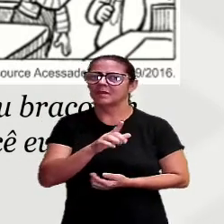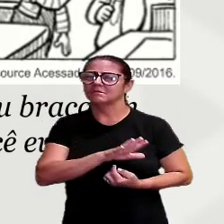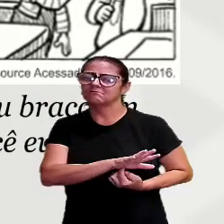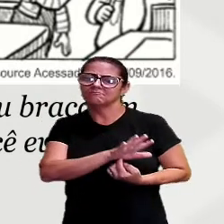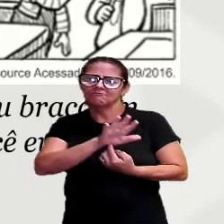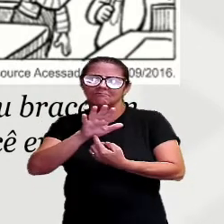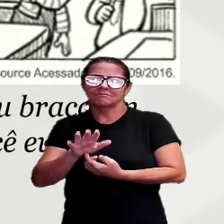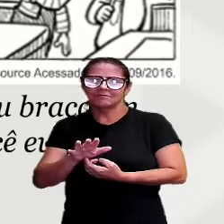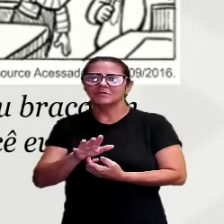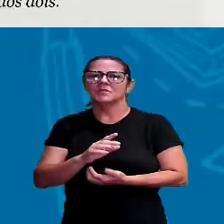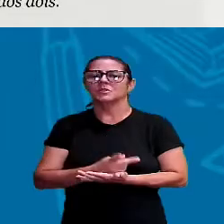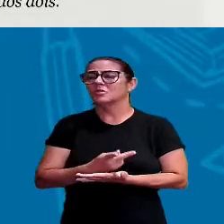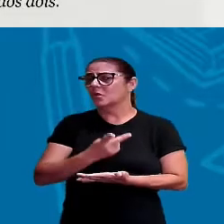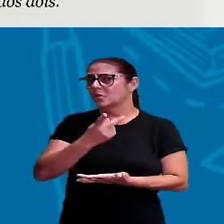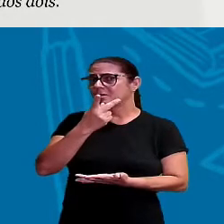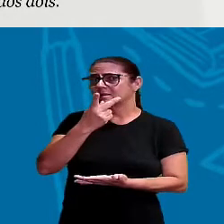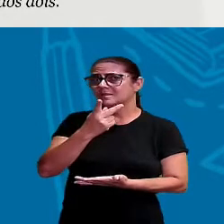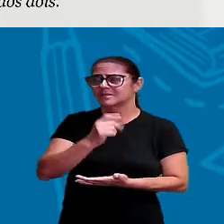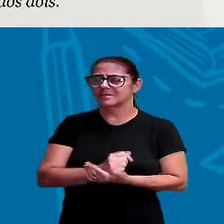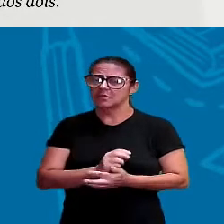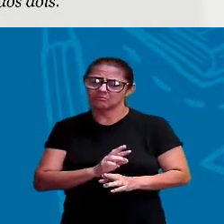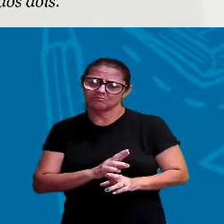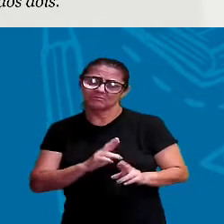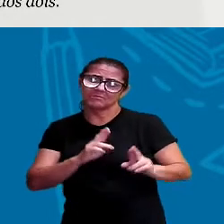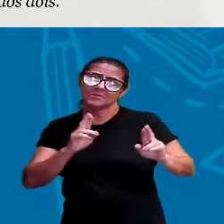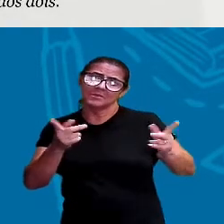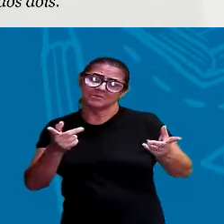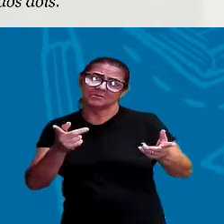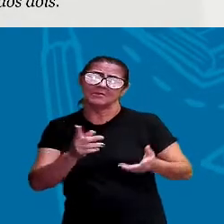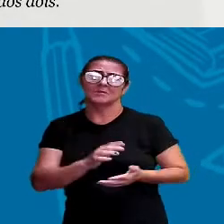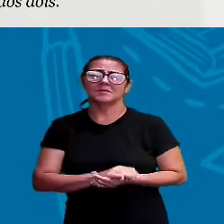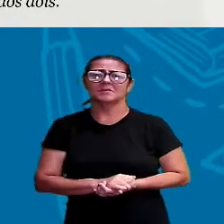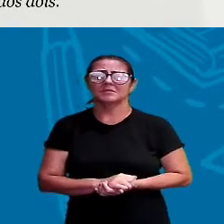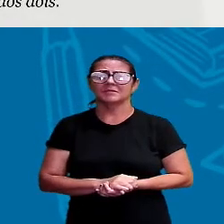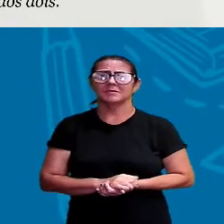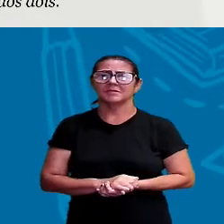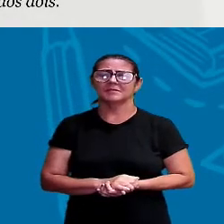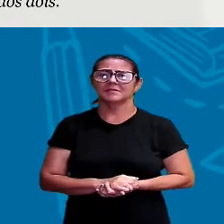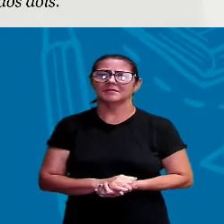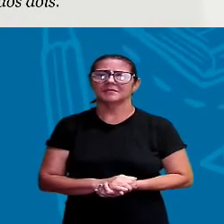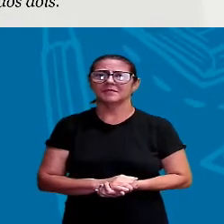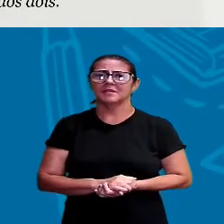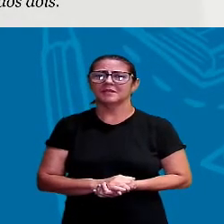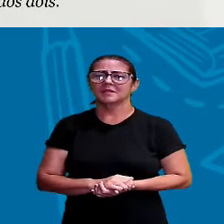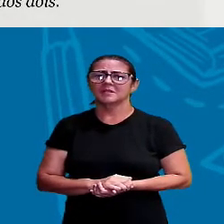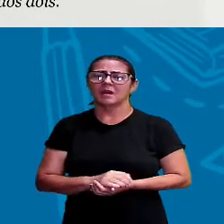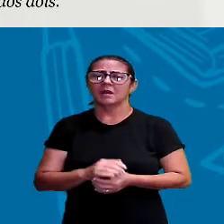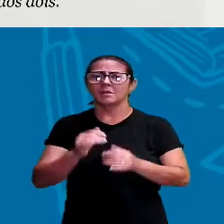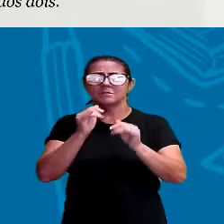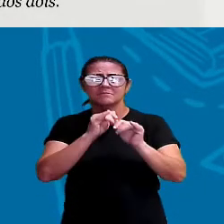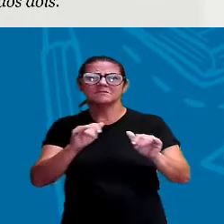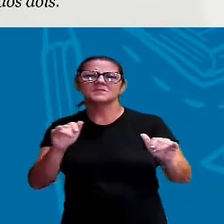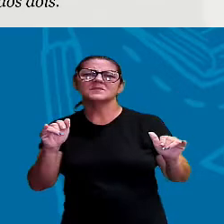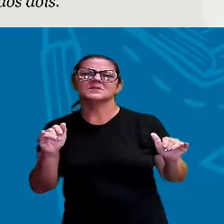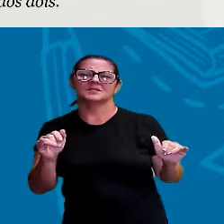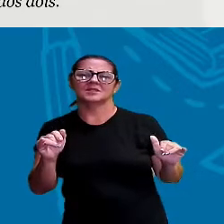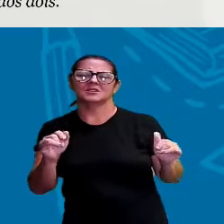aí uma situação que pode ser rotineira e que ela traz a mensagem com